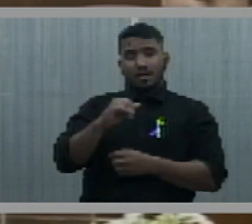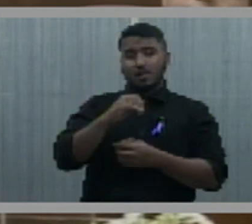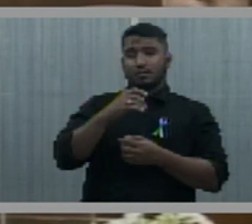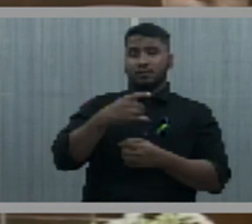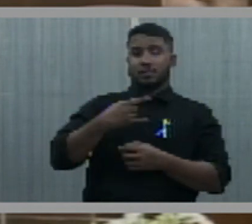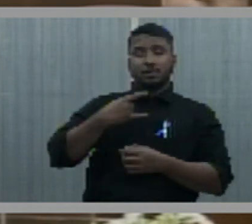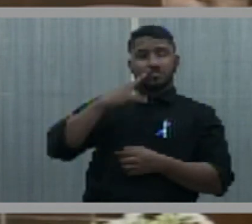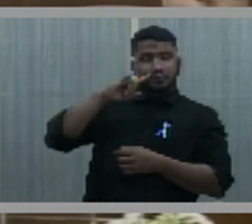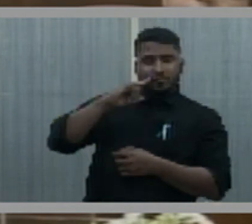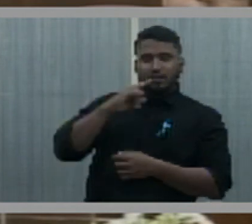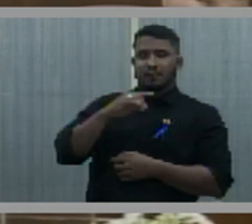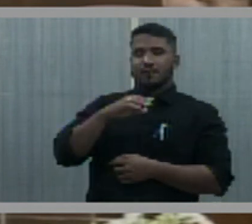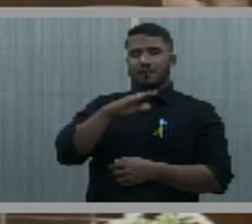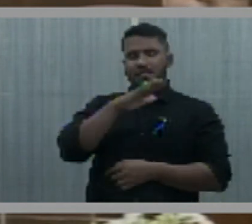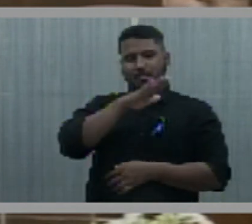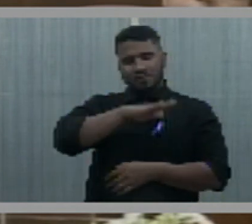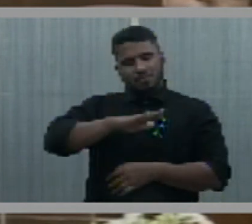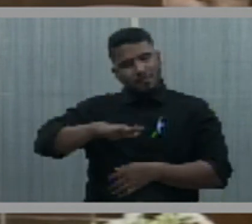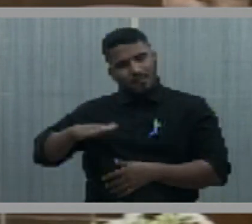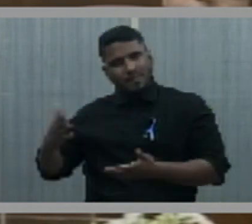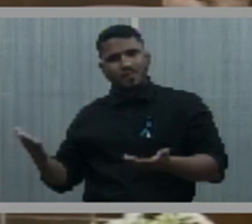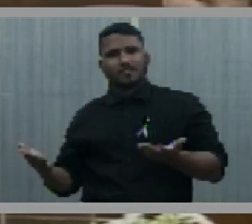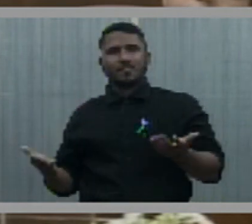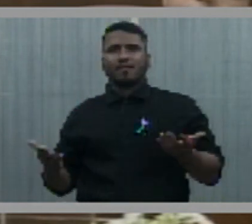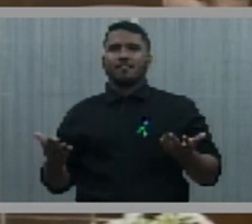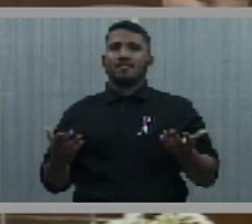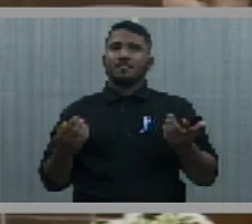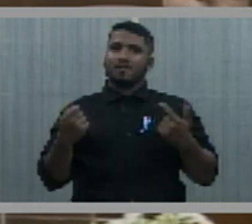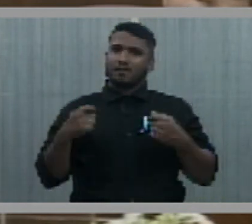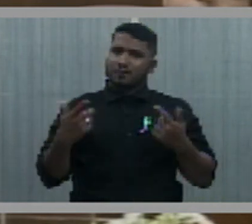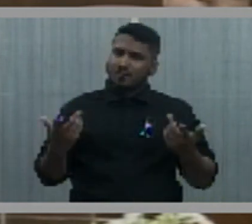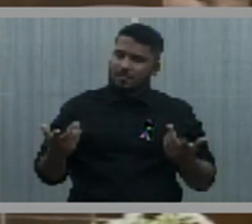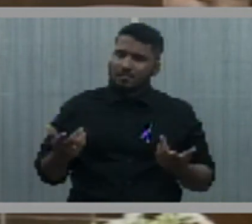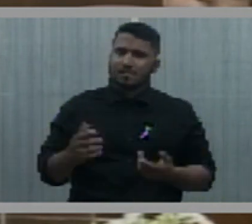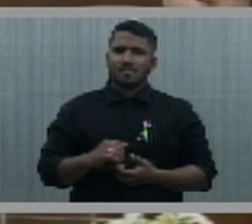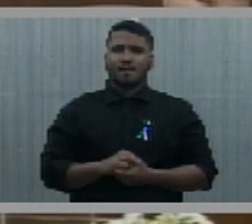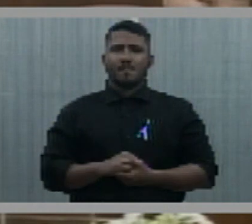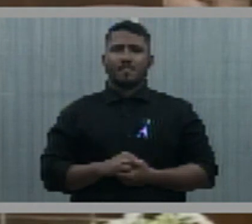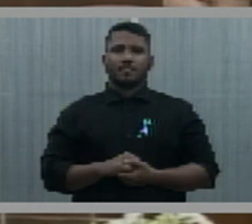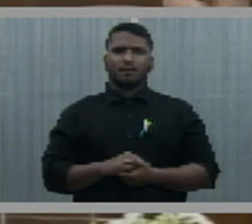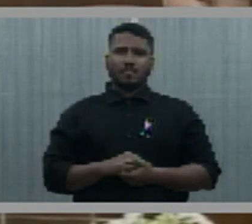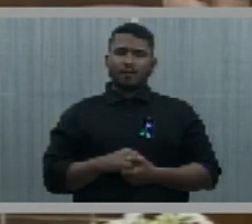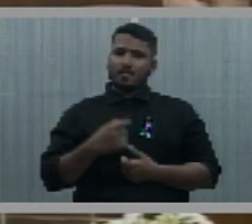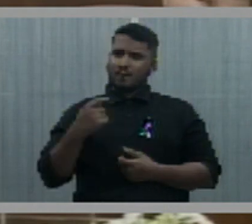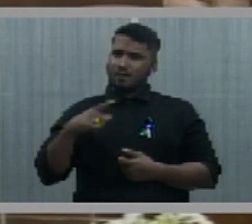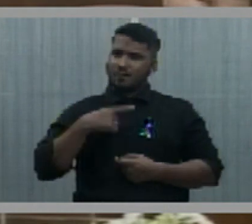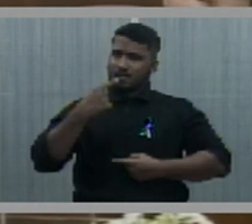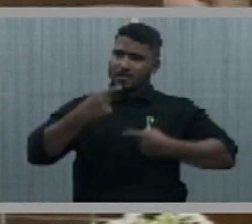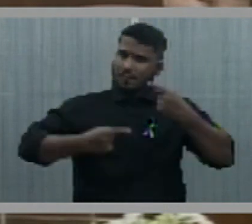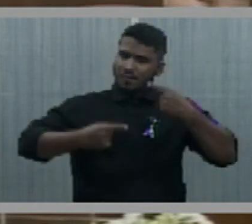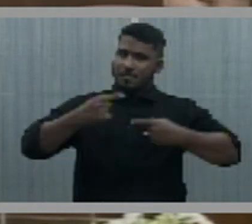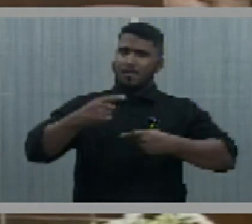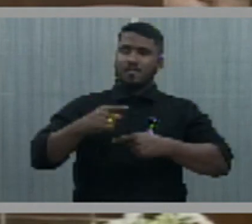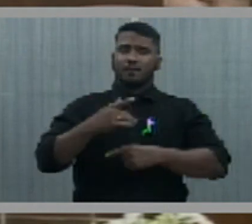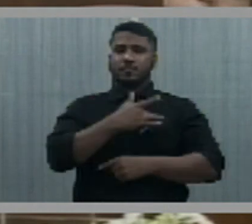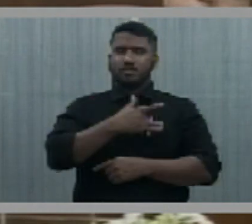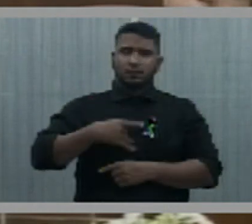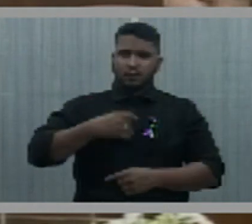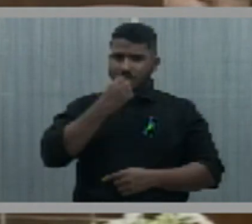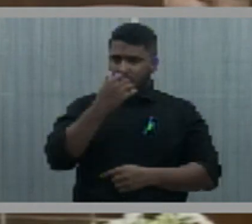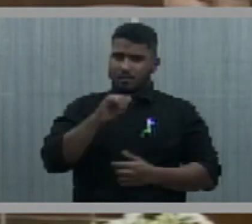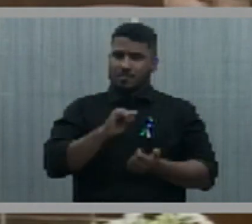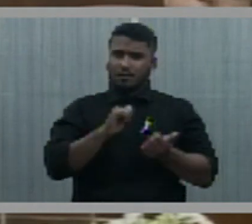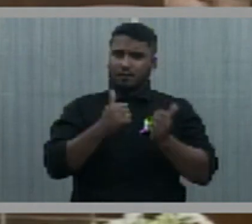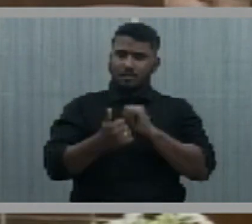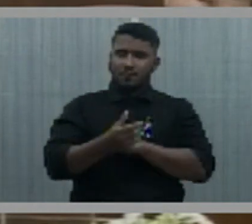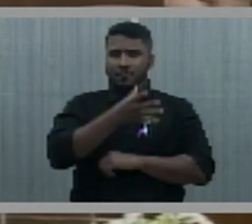uma fórmula destrutiva e desumanizada dos nossos jovens. É preciso políticas saudáveis, esporte, lazer, cultura de qualidade,